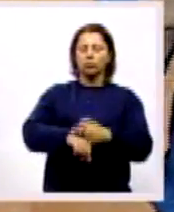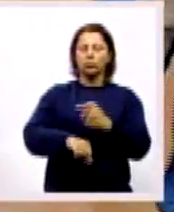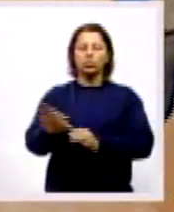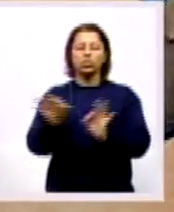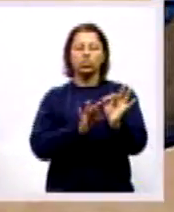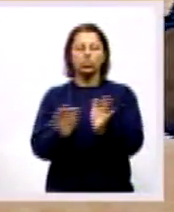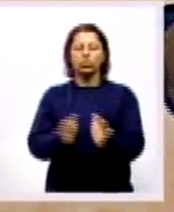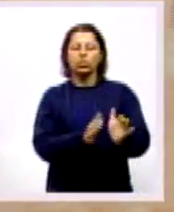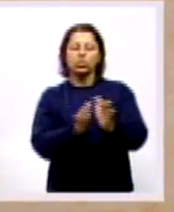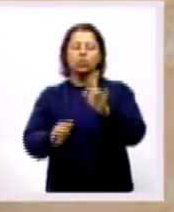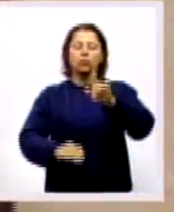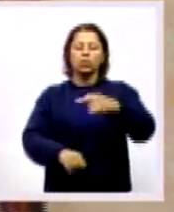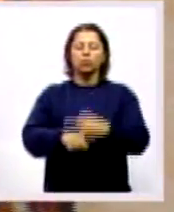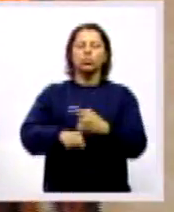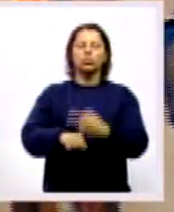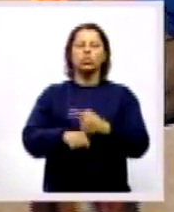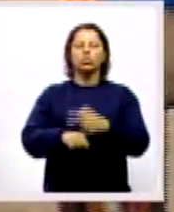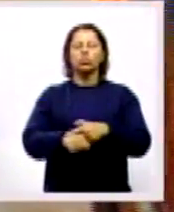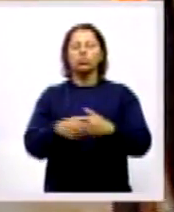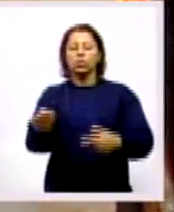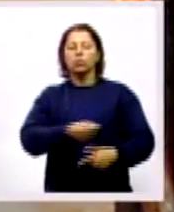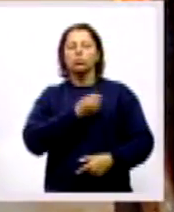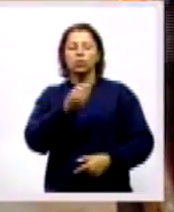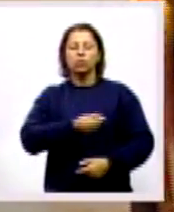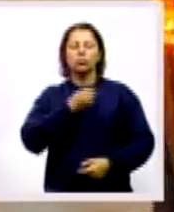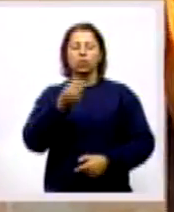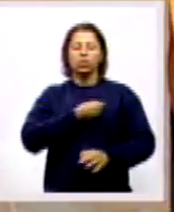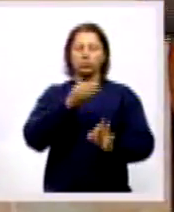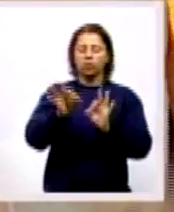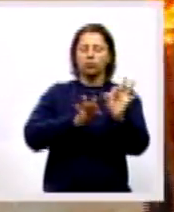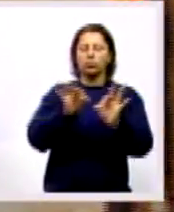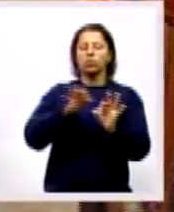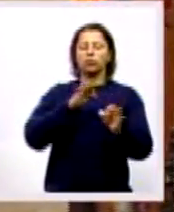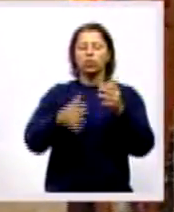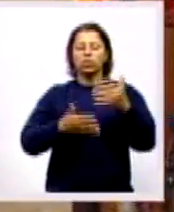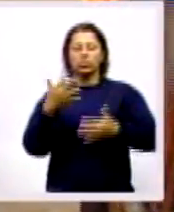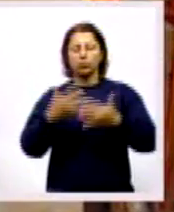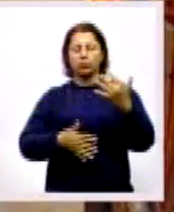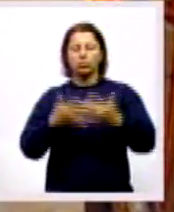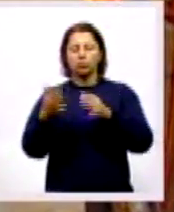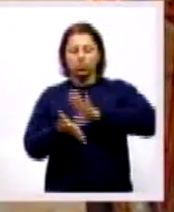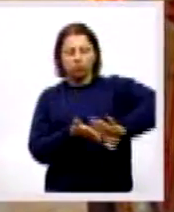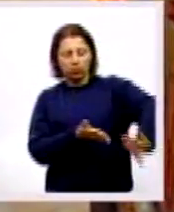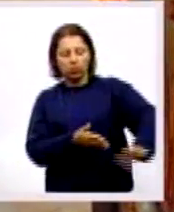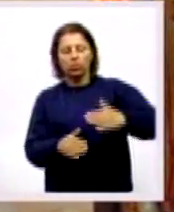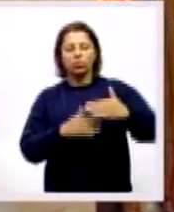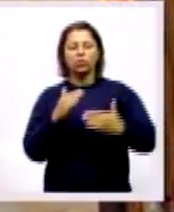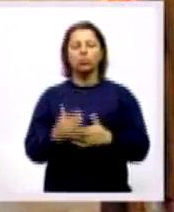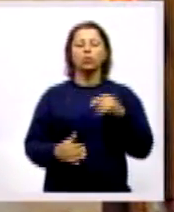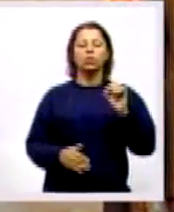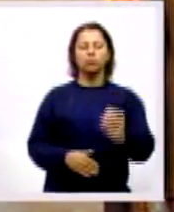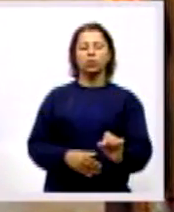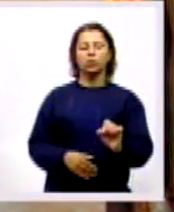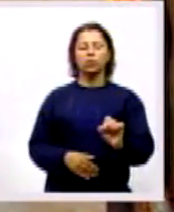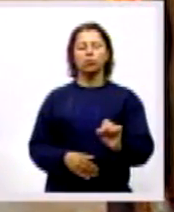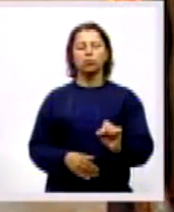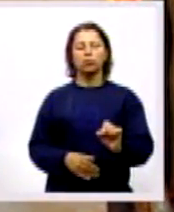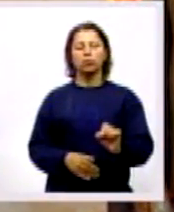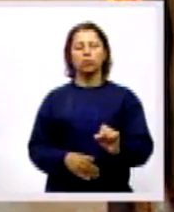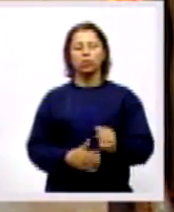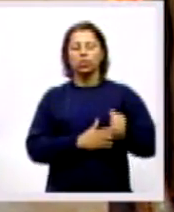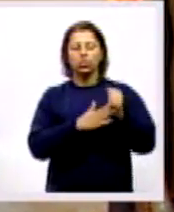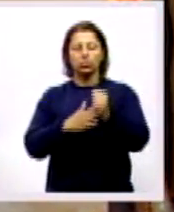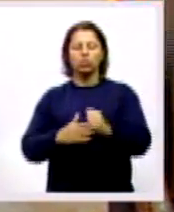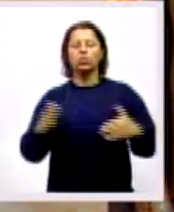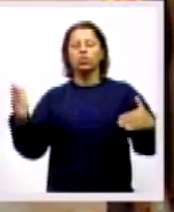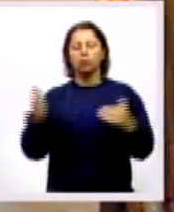tempo de criar a estrada, é o tempo de nós retirarmos os obstáculos que nos levam até a plenitude daquilo que já nos